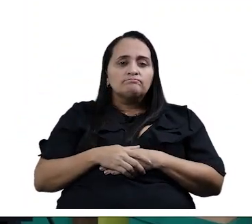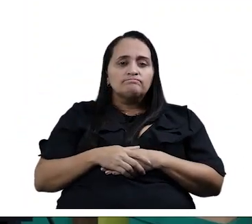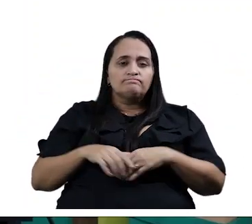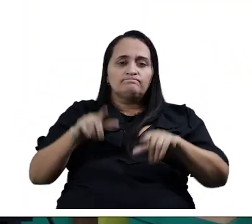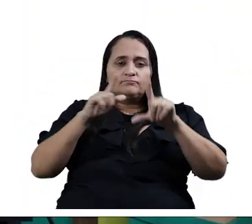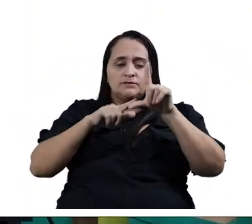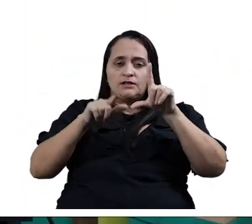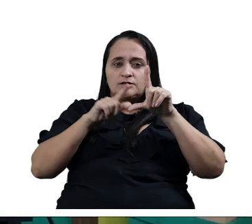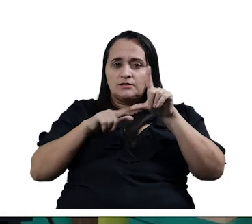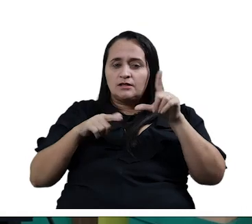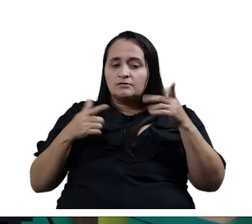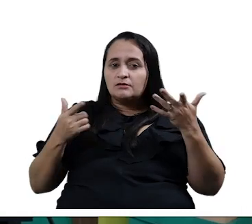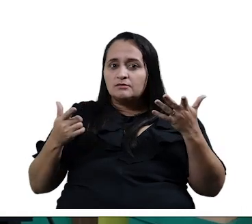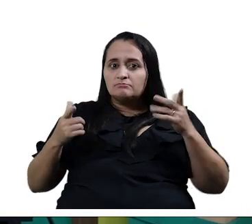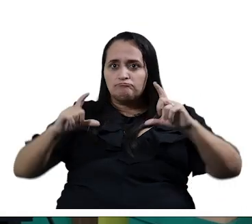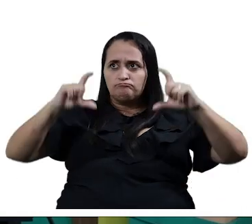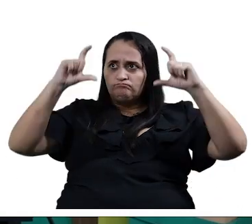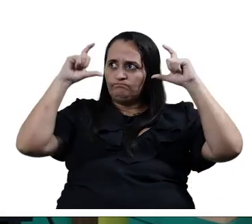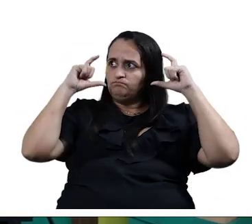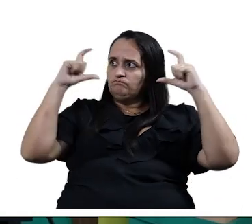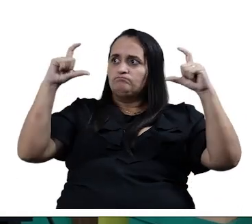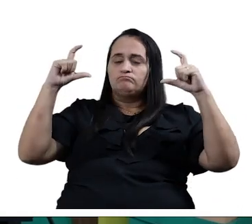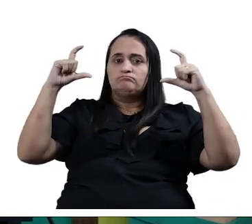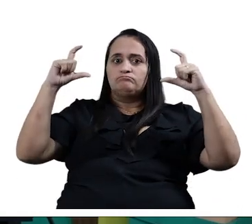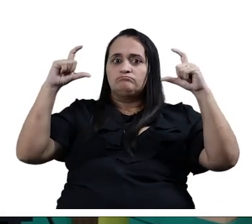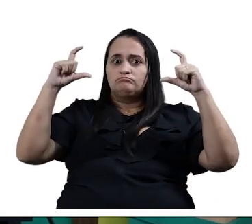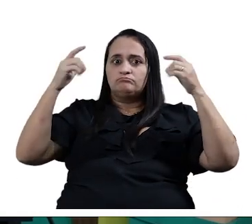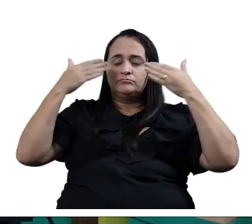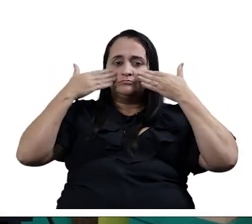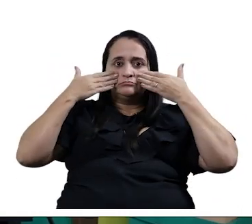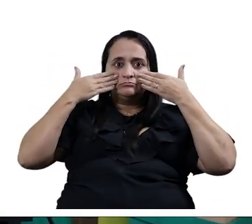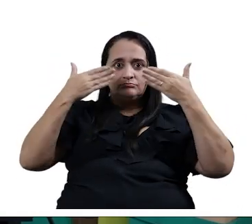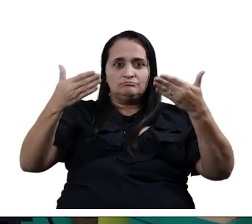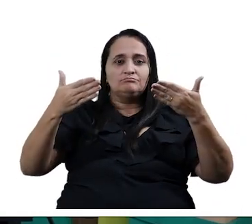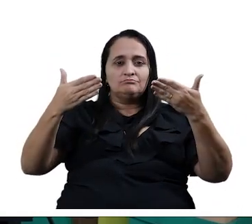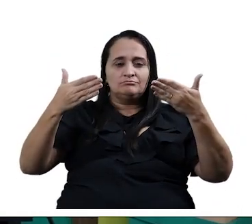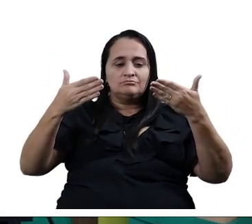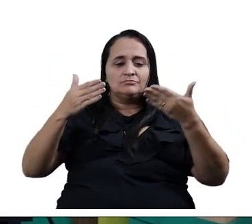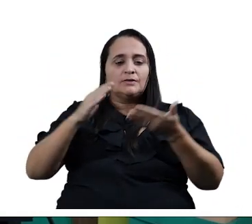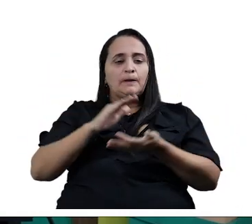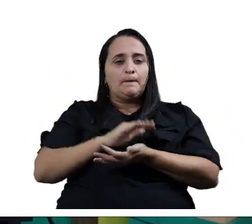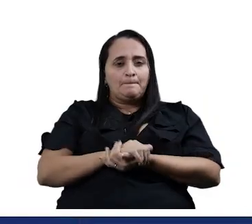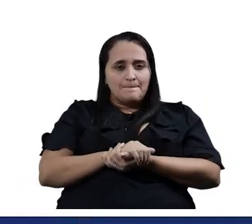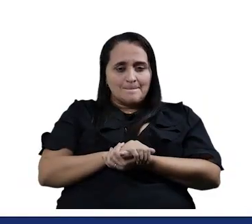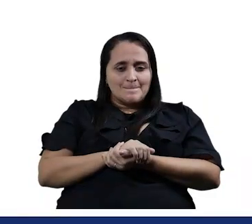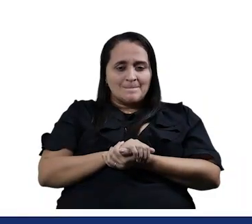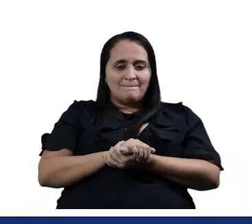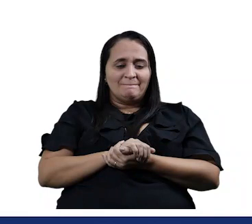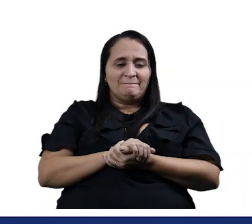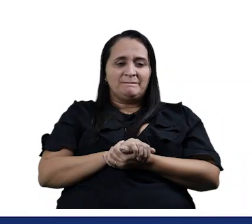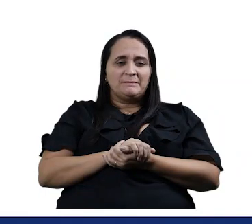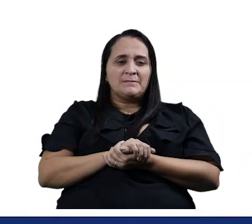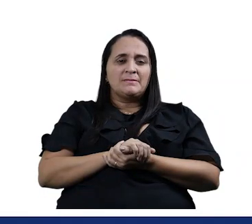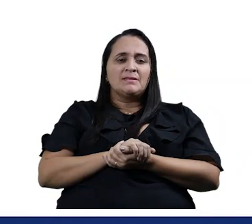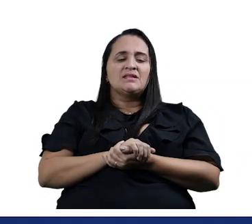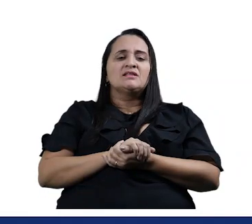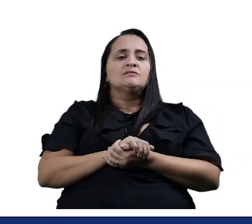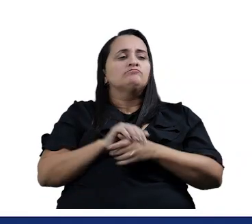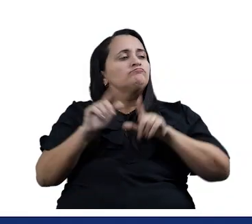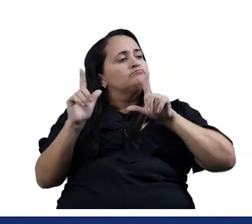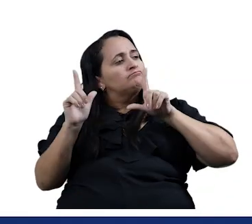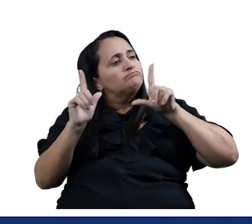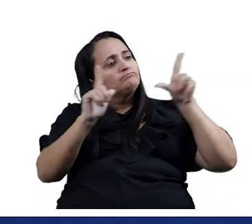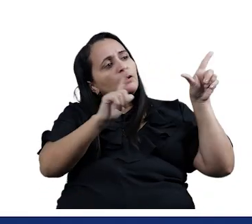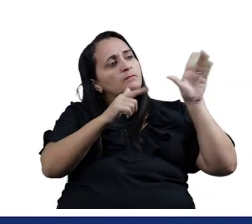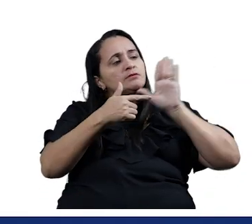ela ver com todas as letras. Então, o cartaz tem essa serventia, tá? A mensagem é